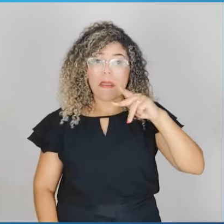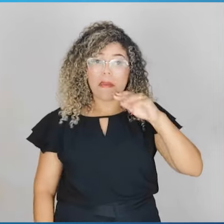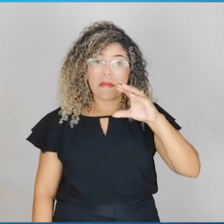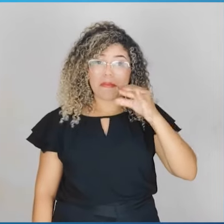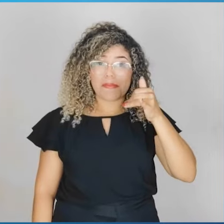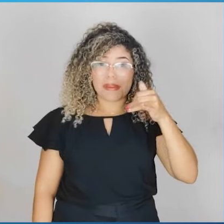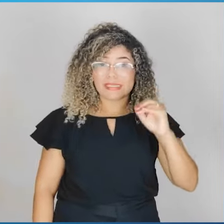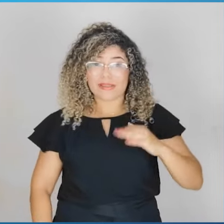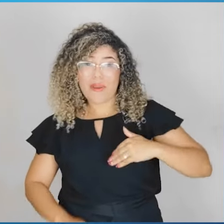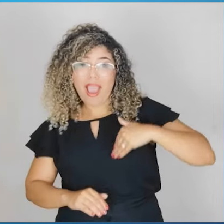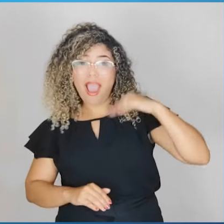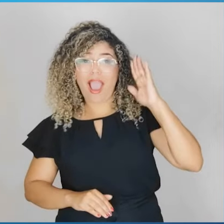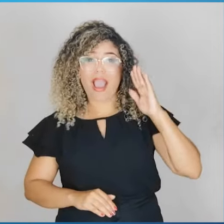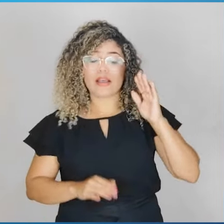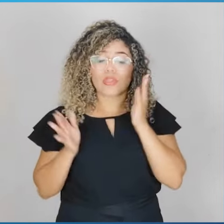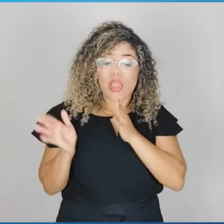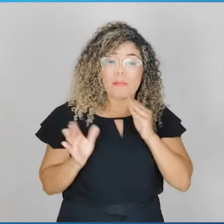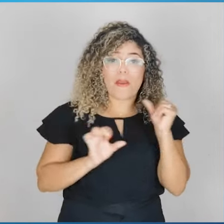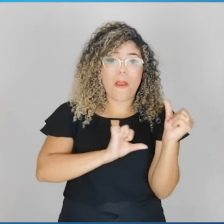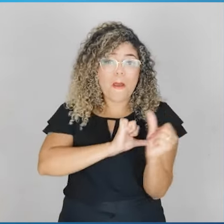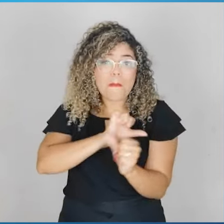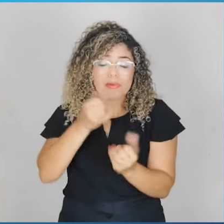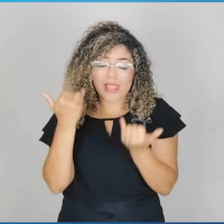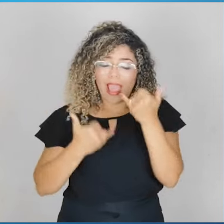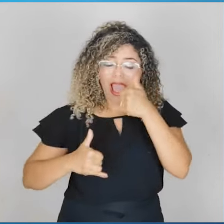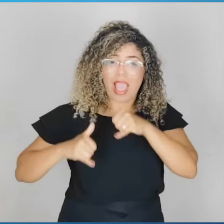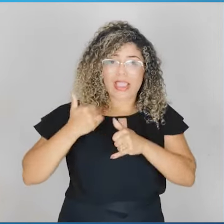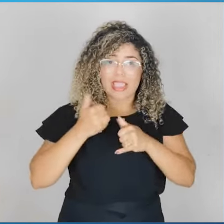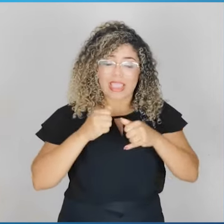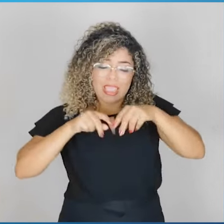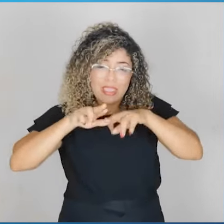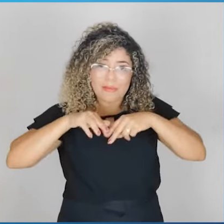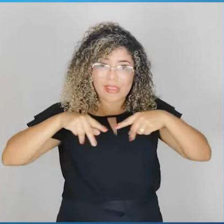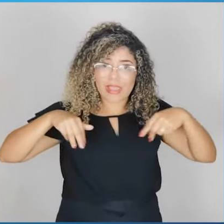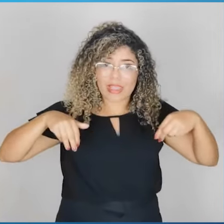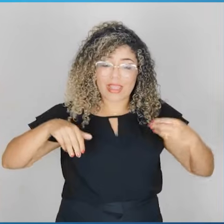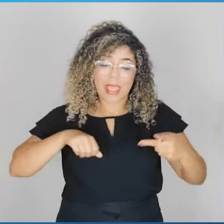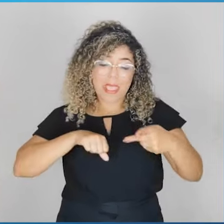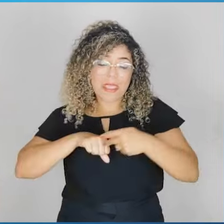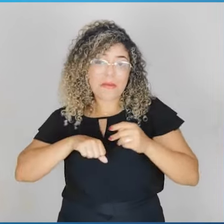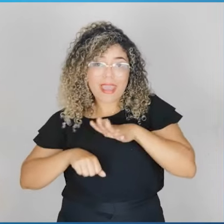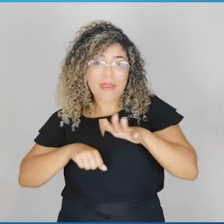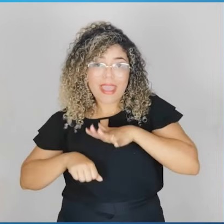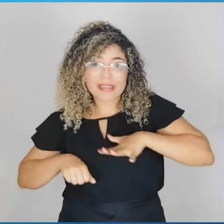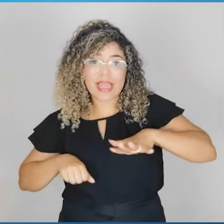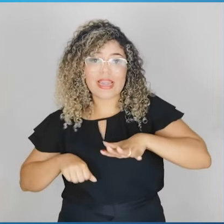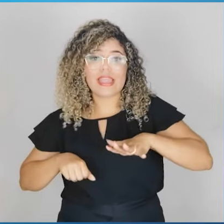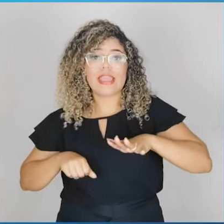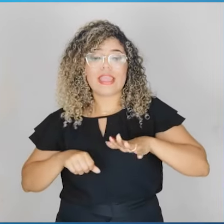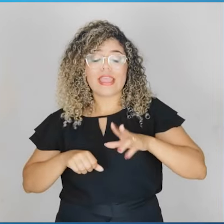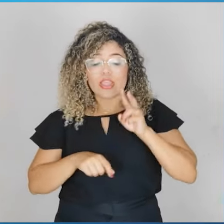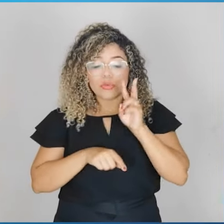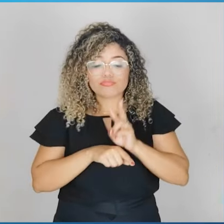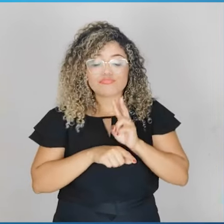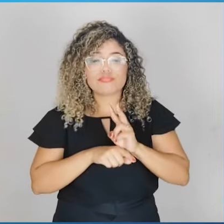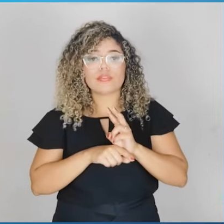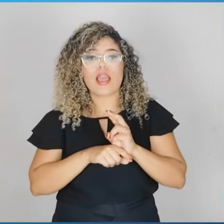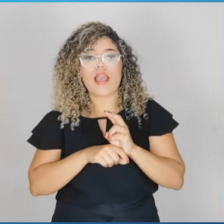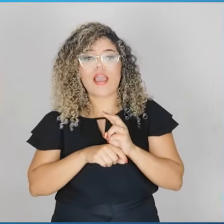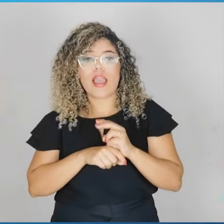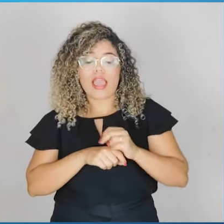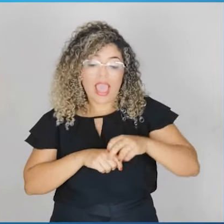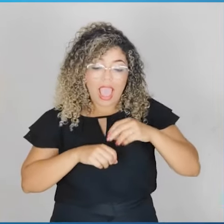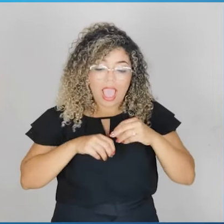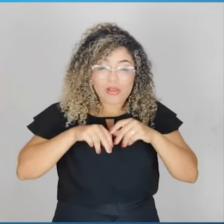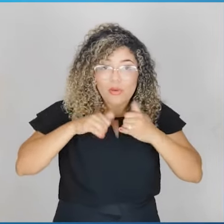Esse processo provoca transformações químicas e minerais em rochas pré-existentes e costuma conservar a composição original dessas